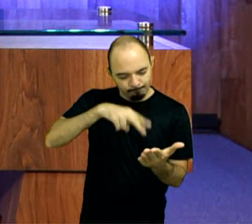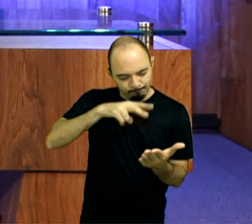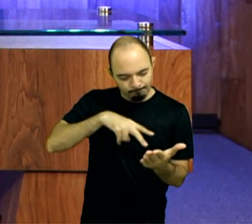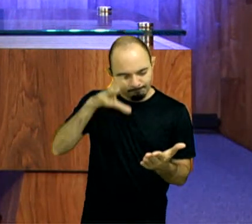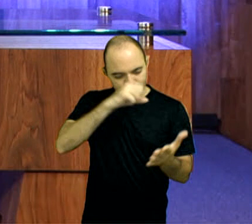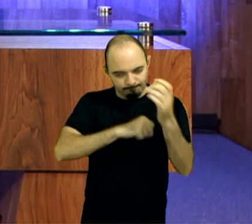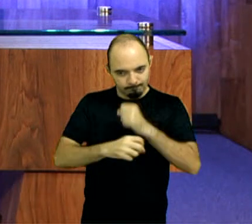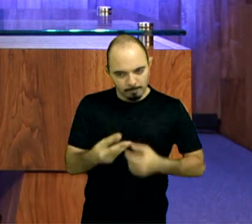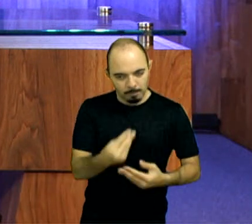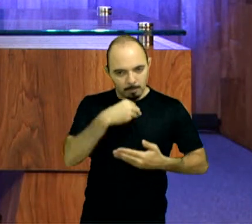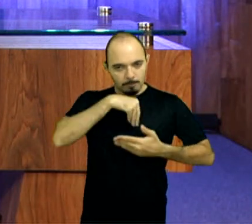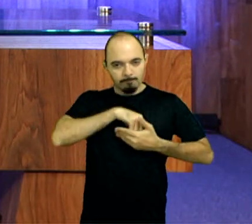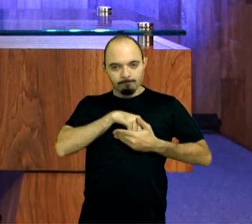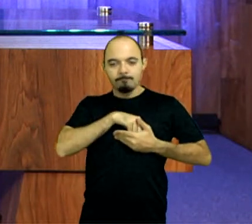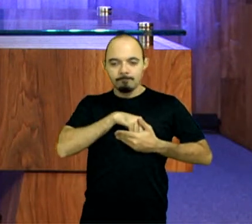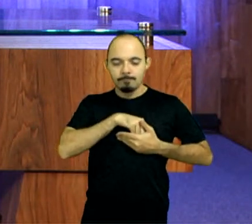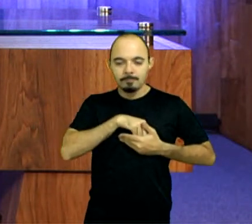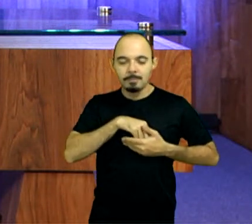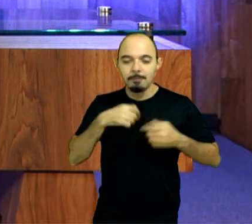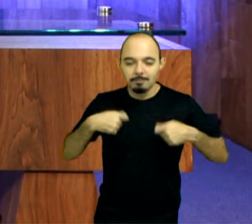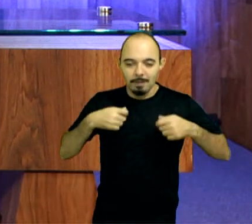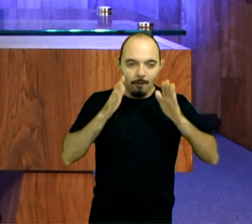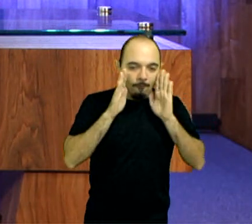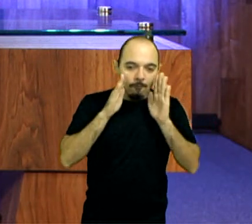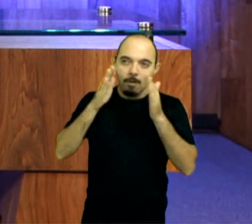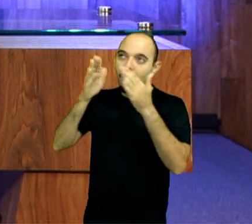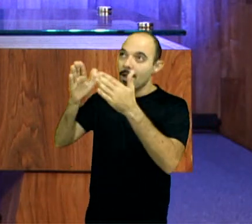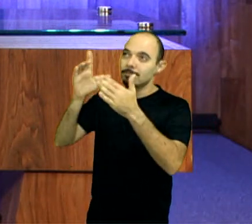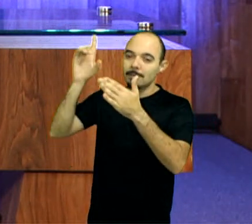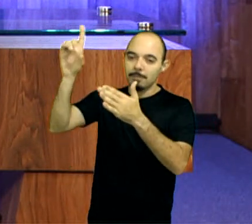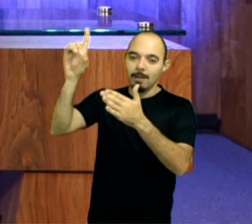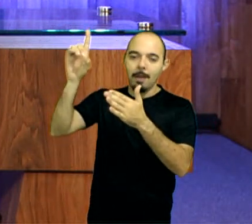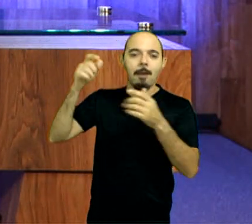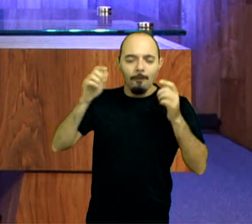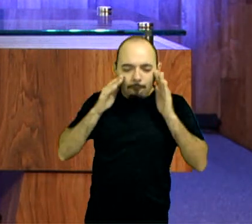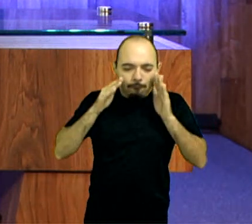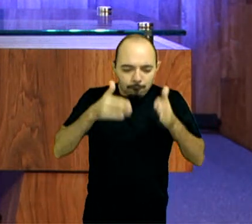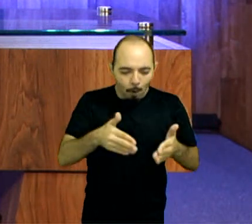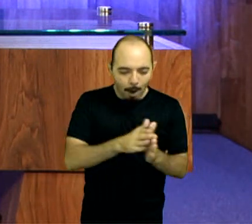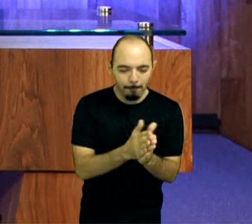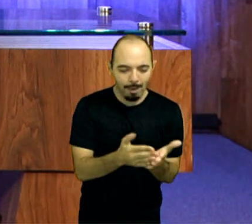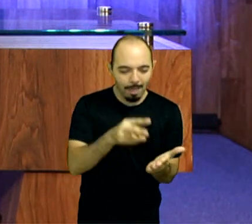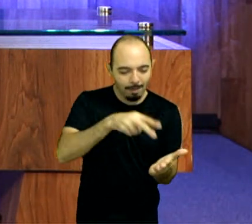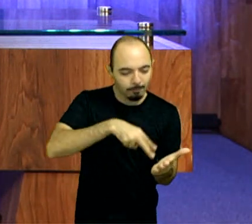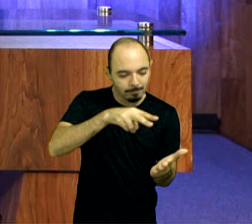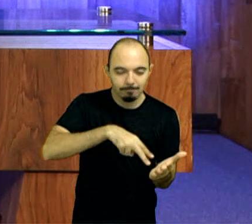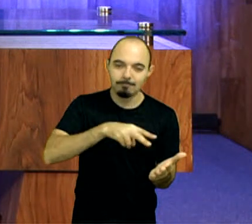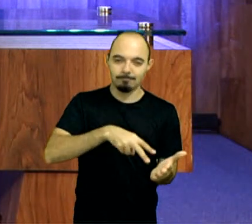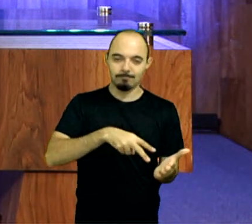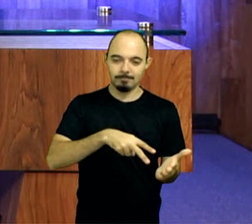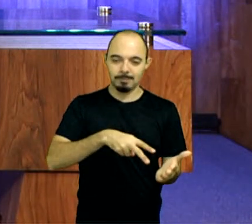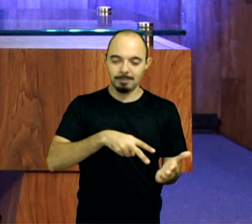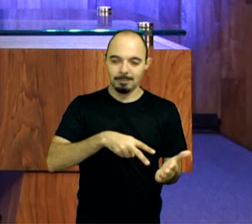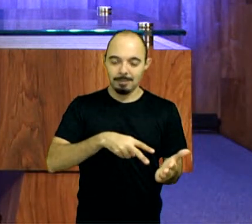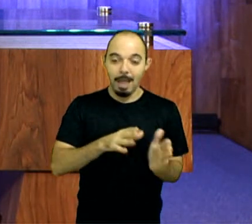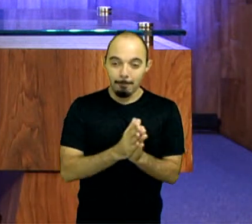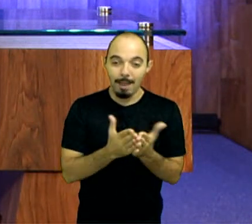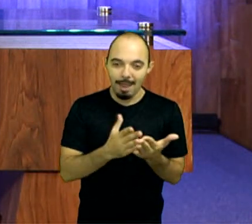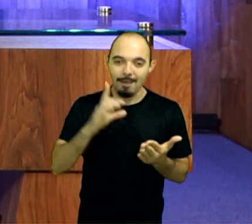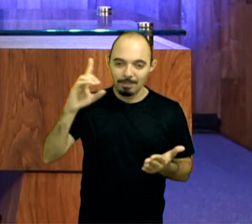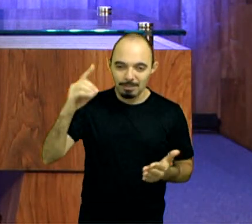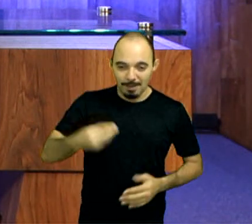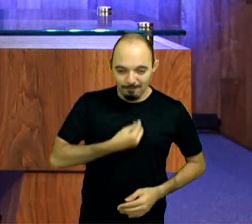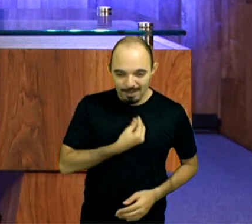preciso estar focado na palavra. Olha, a palavra de Deus é vida, a palavra de Deus é